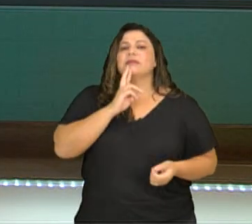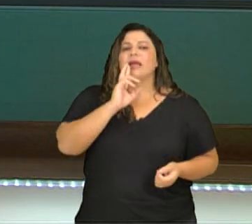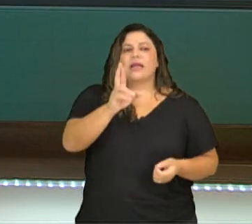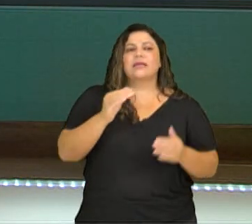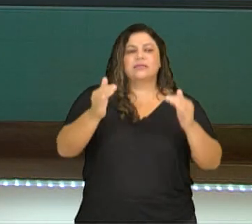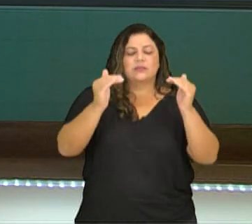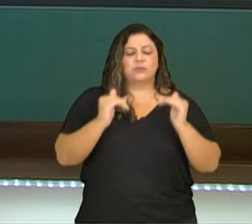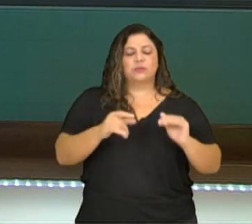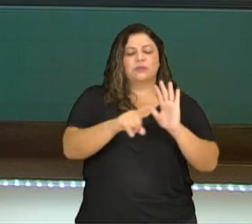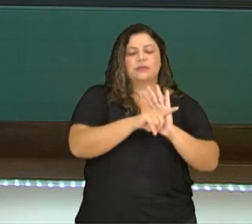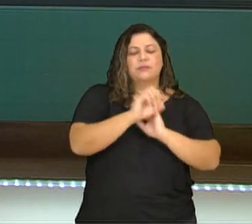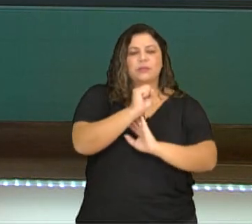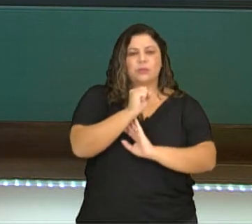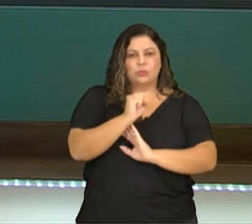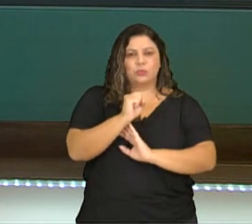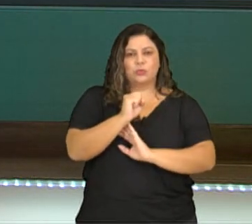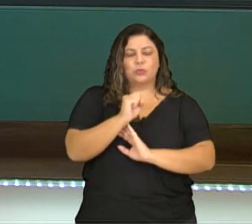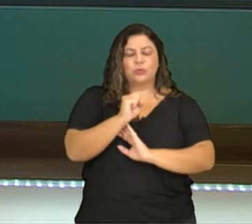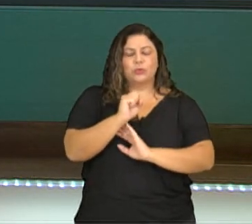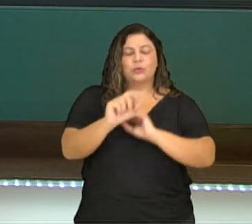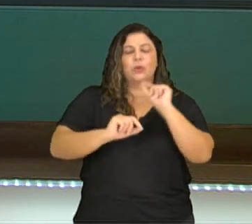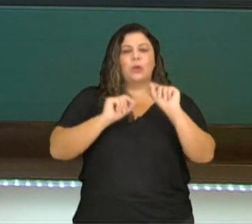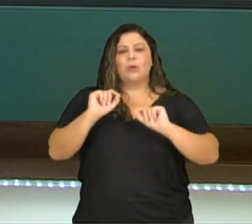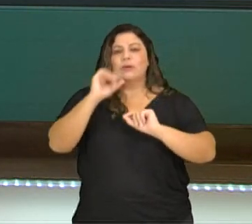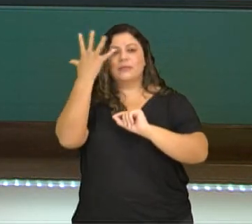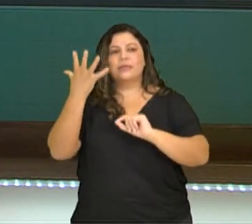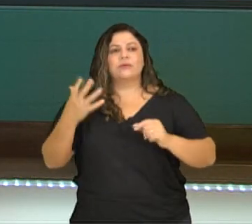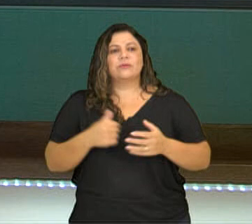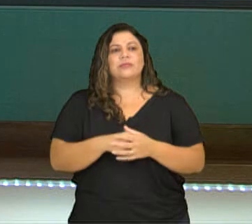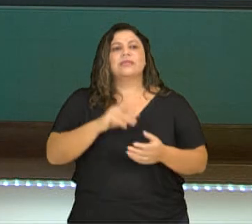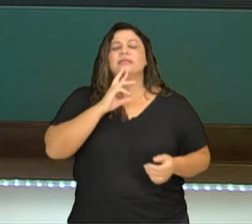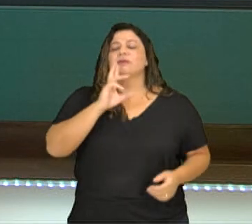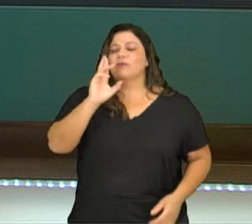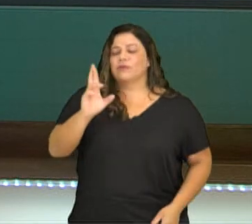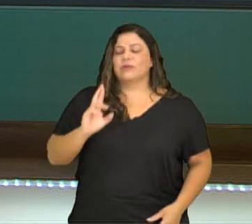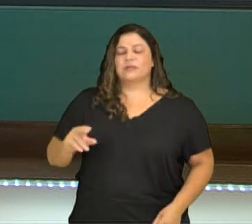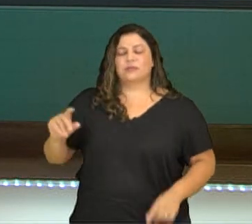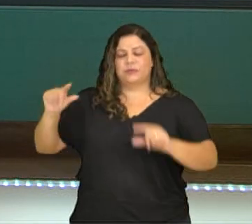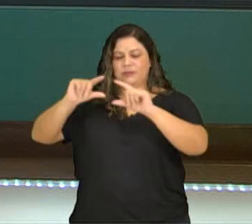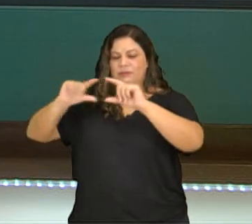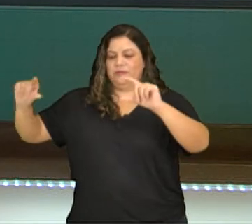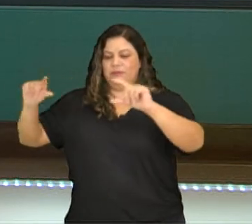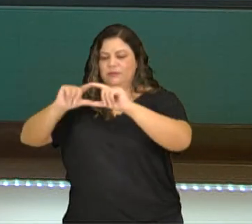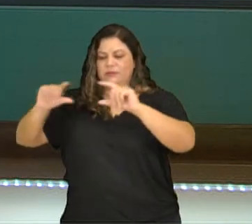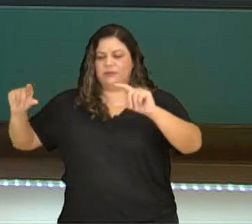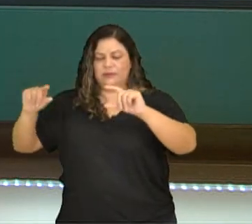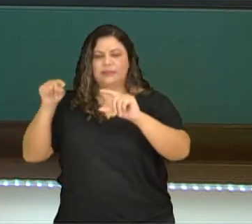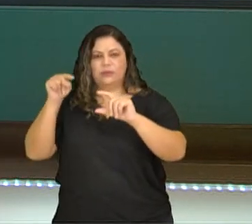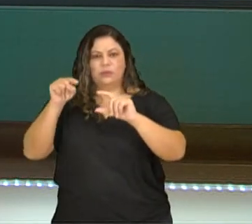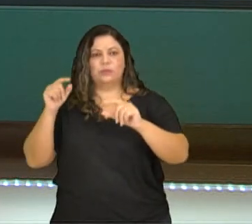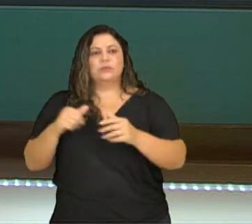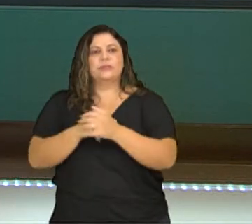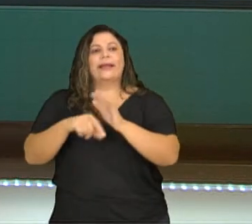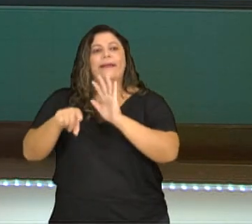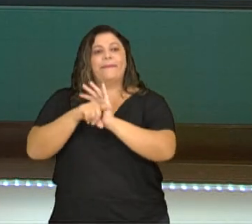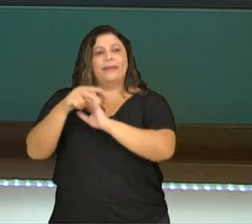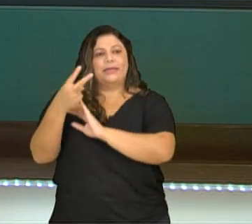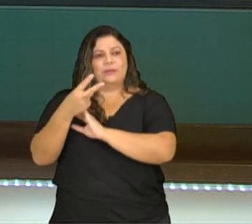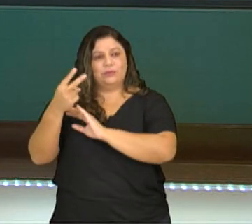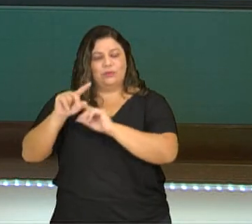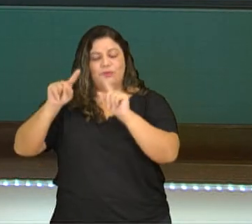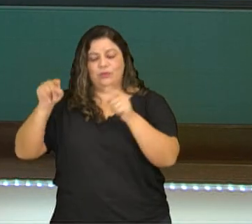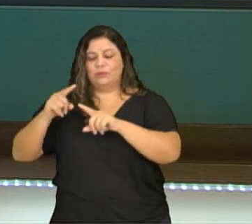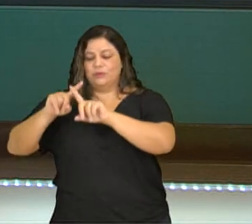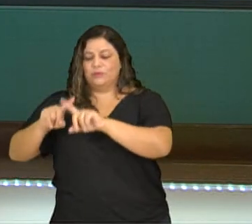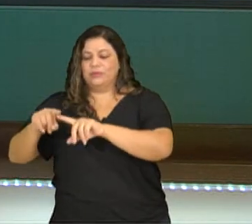será menos 8. Olha o que acontece quando eu for resolver a segunda continha. Eu tenho menos 2 vezes